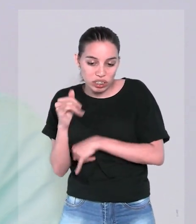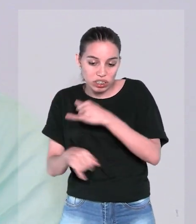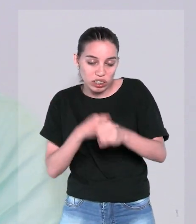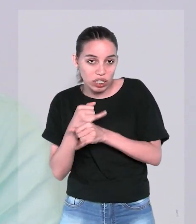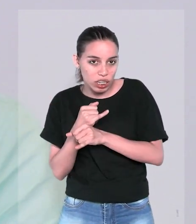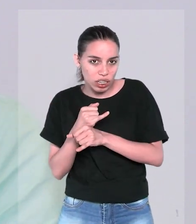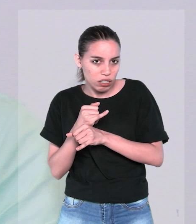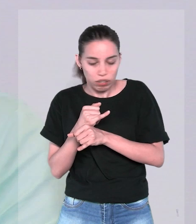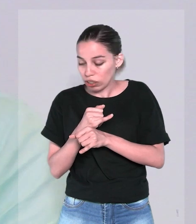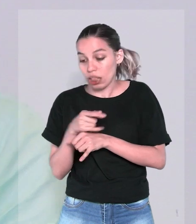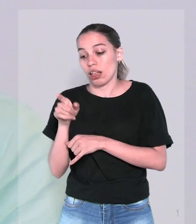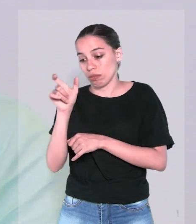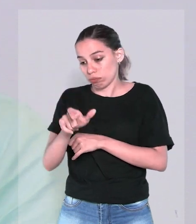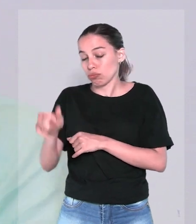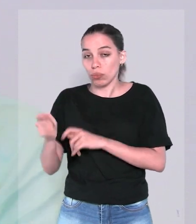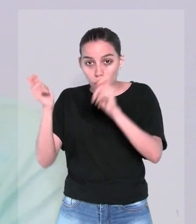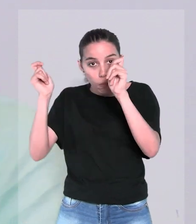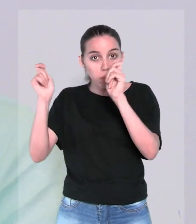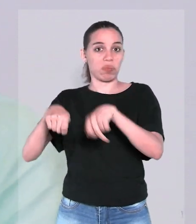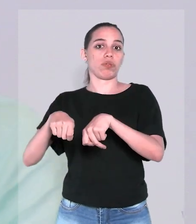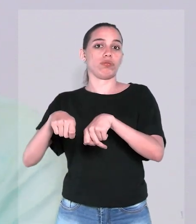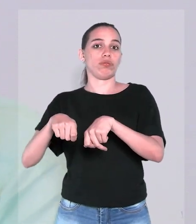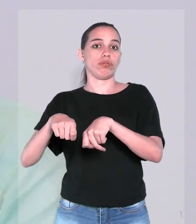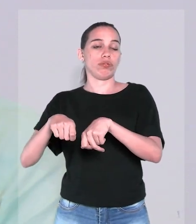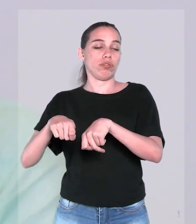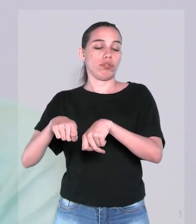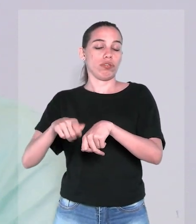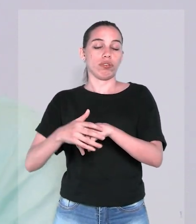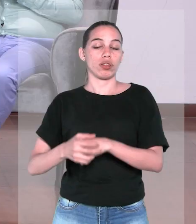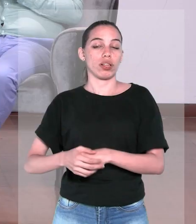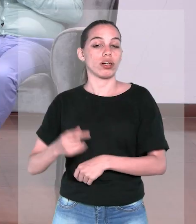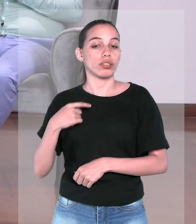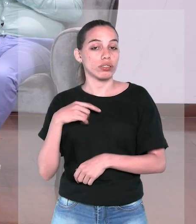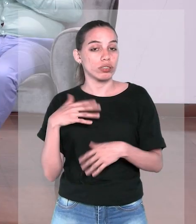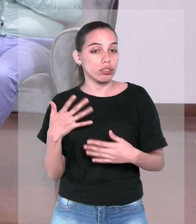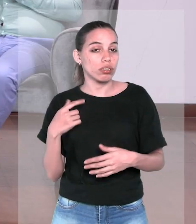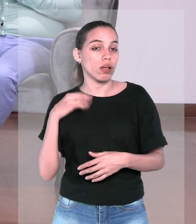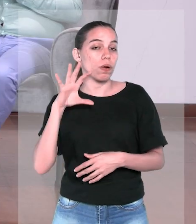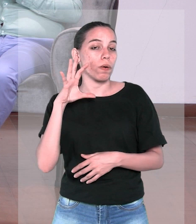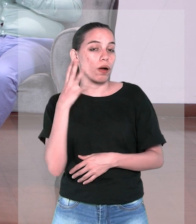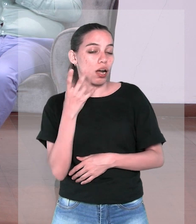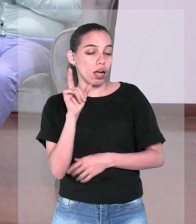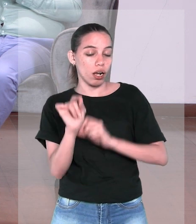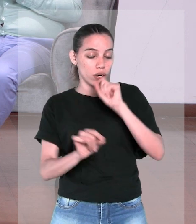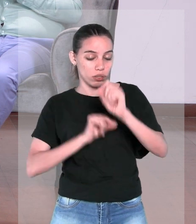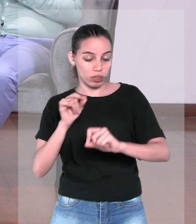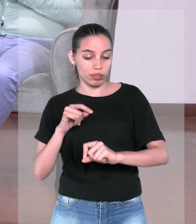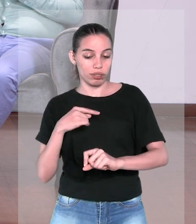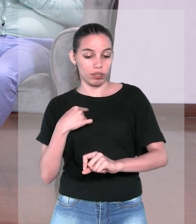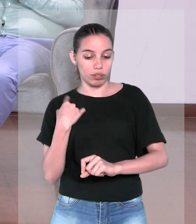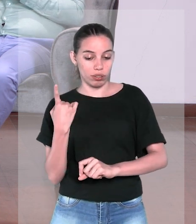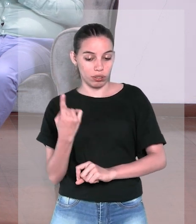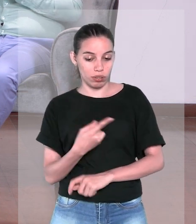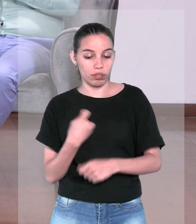pela cybercultura. Então, a gente vai ter que saber lidar com isso. É um fenômeno complexo que não pode ser resolvido armando pessoas